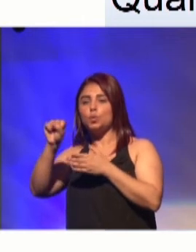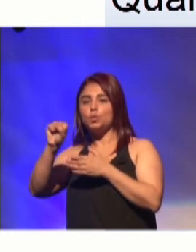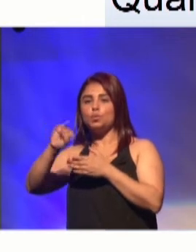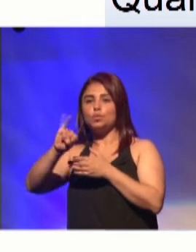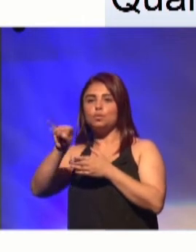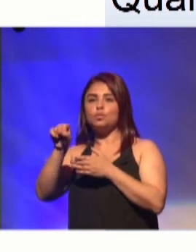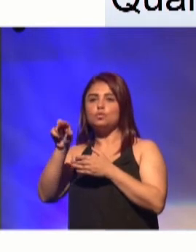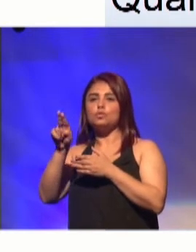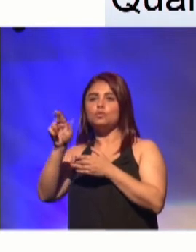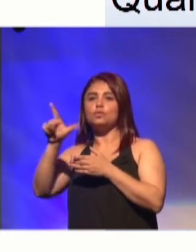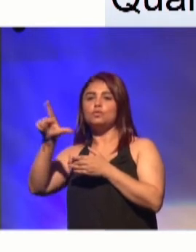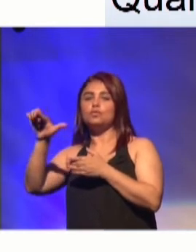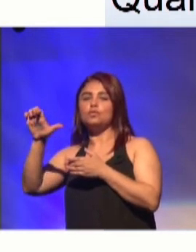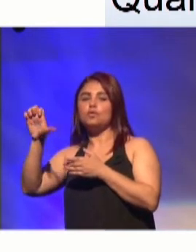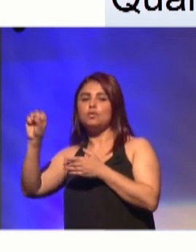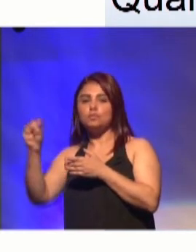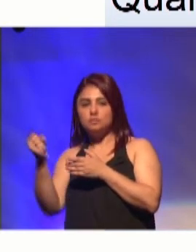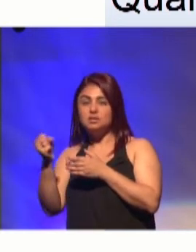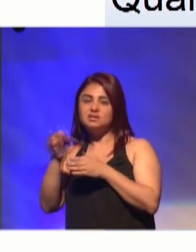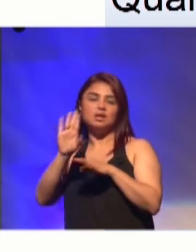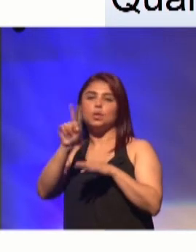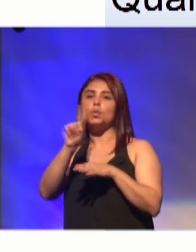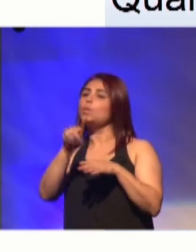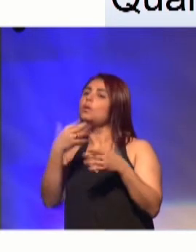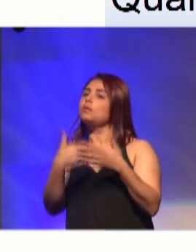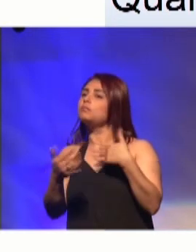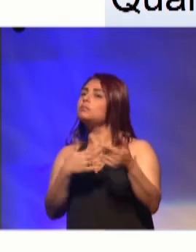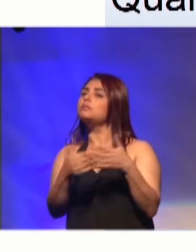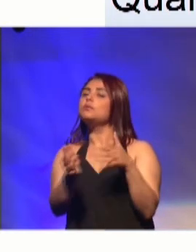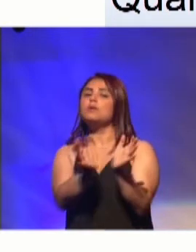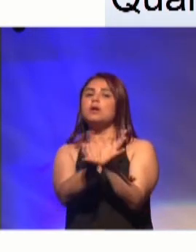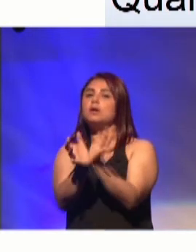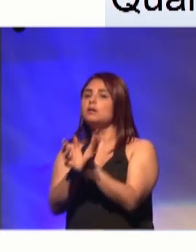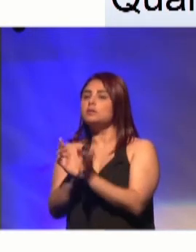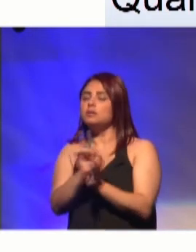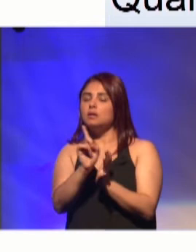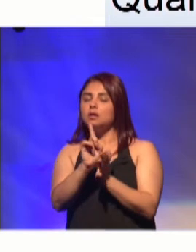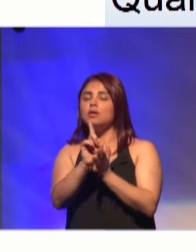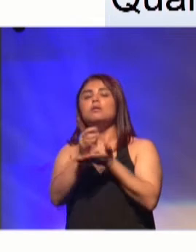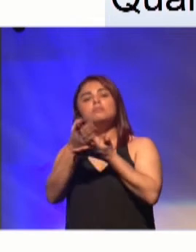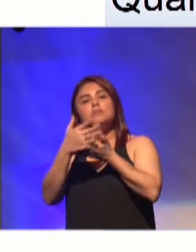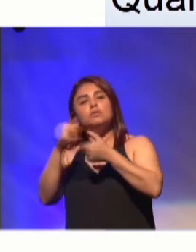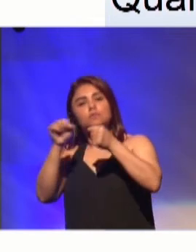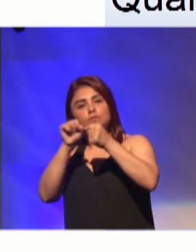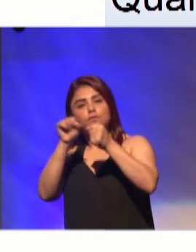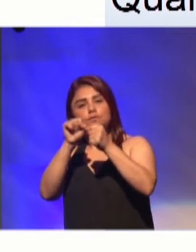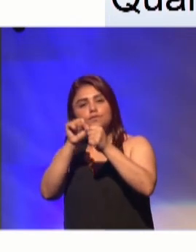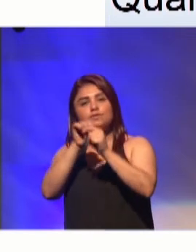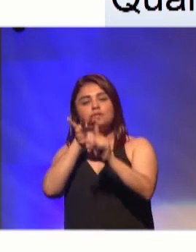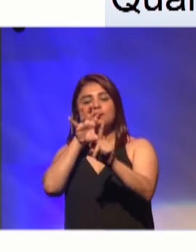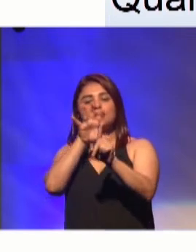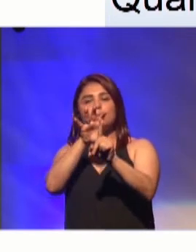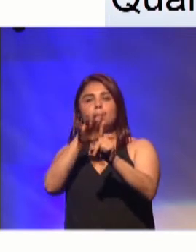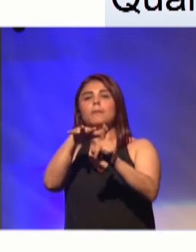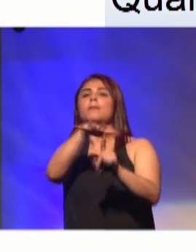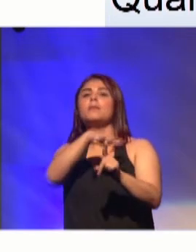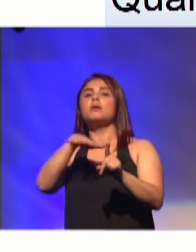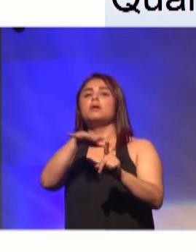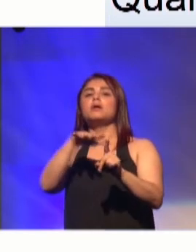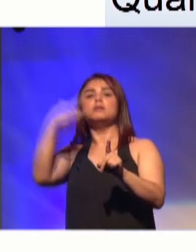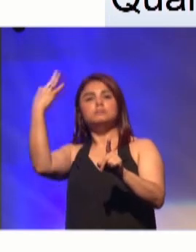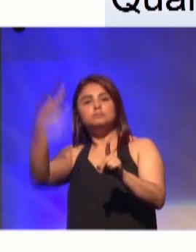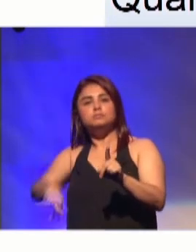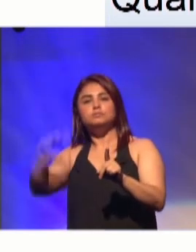Então, vejam que não é qualquer situação. E foram favoráveis para o sintoma de dor, severidade